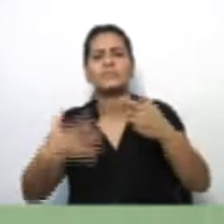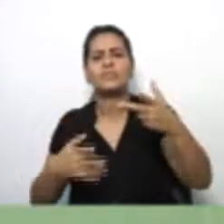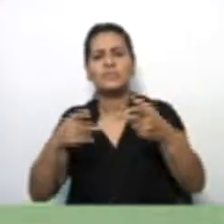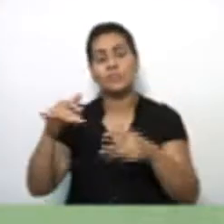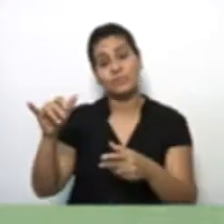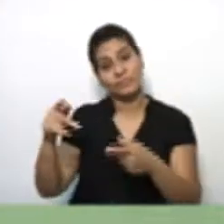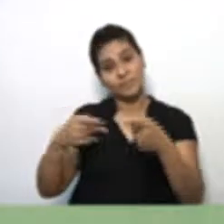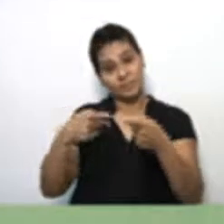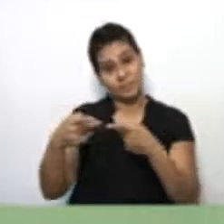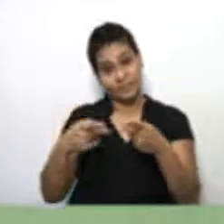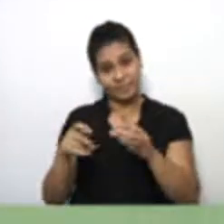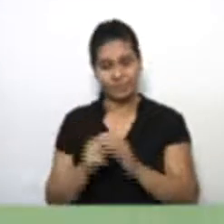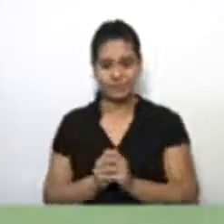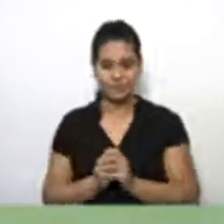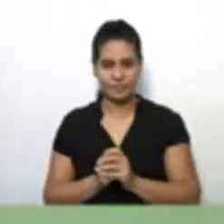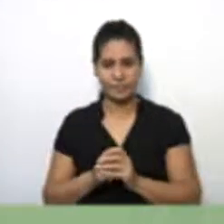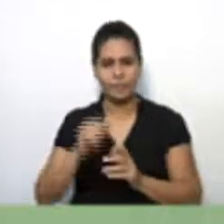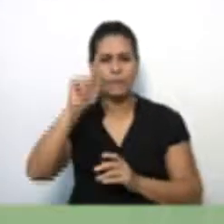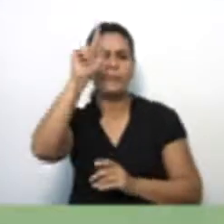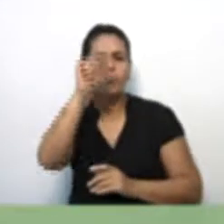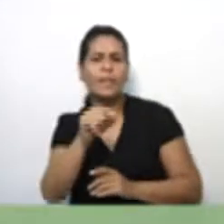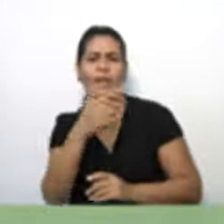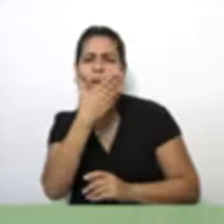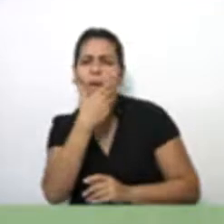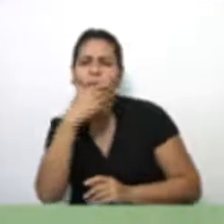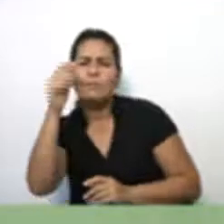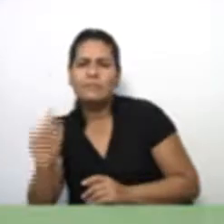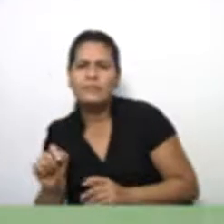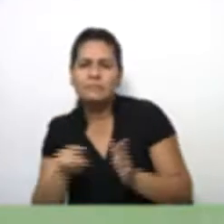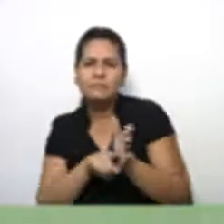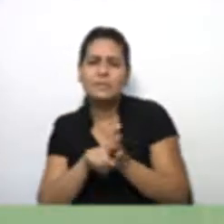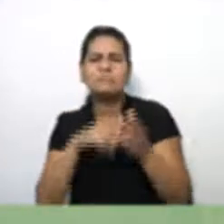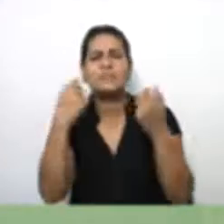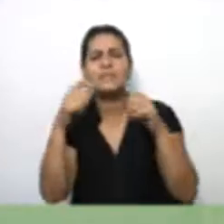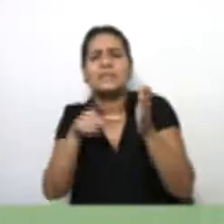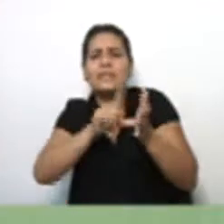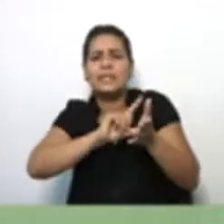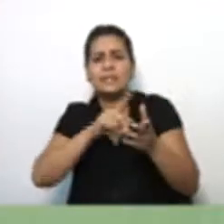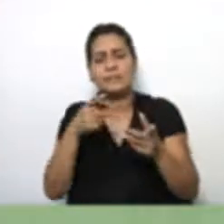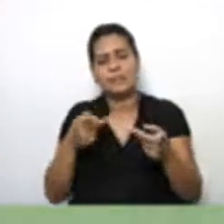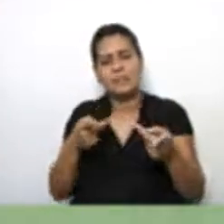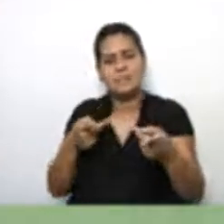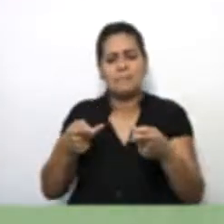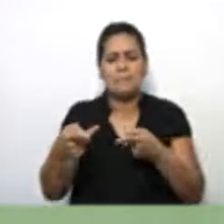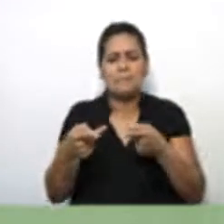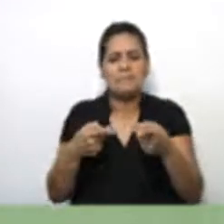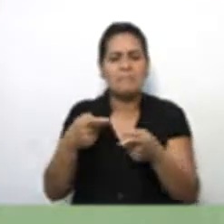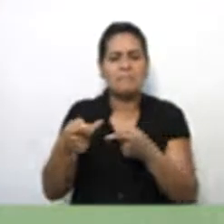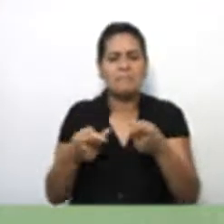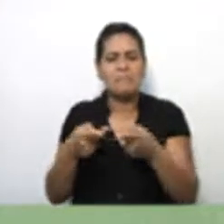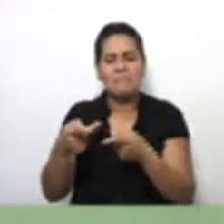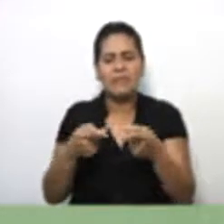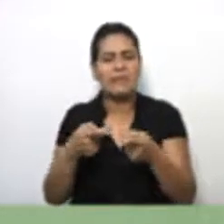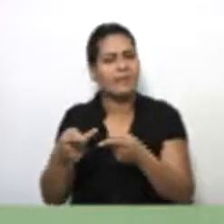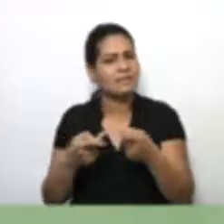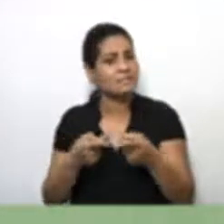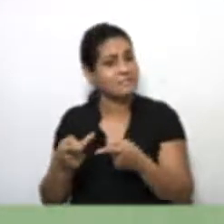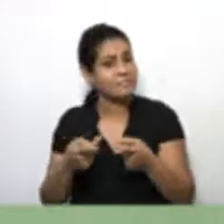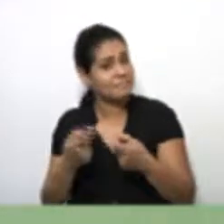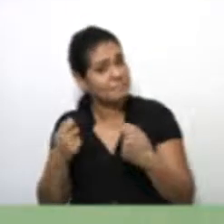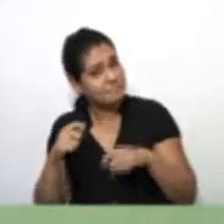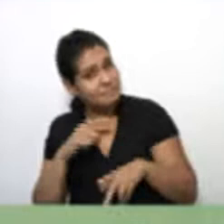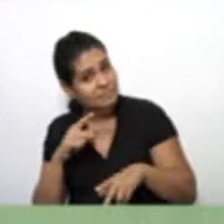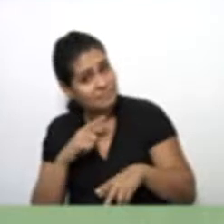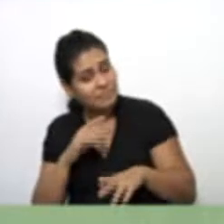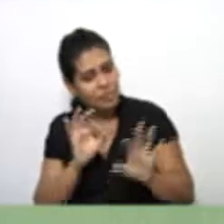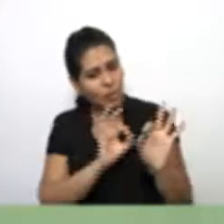De acordo com o Stone, ó, é preciso que haja o quê? Ó, planos, isso aqui nós vamos falar, tá? Inclusive vamos falar lá na última aula, planos.